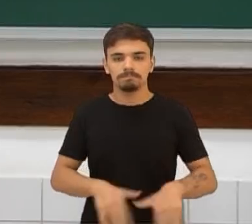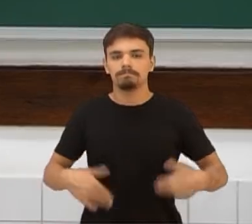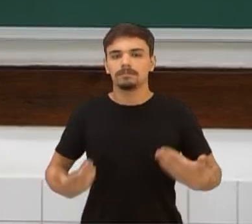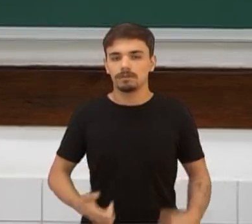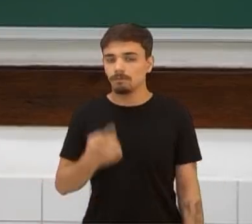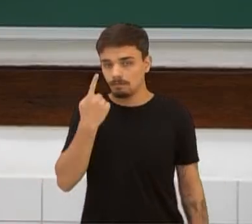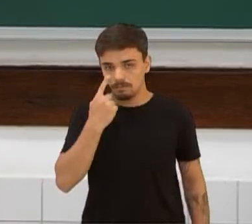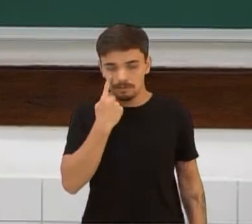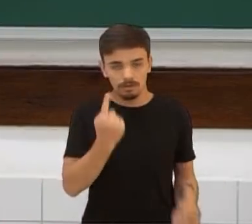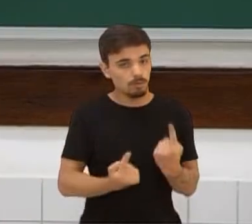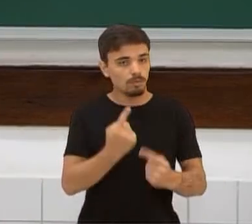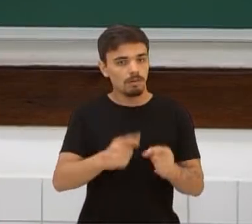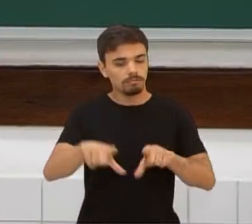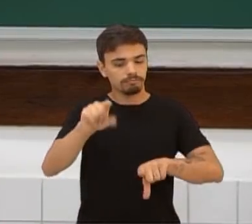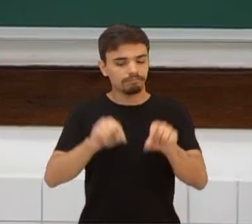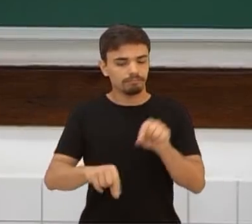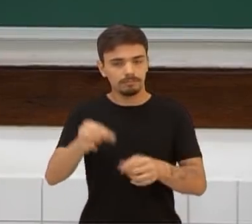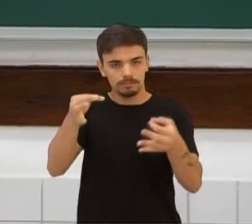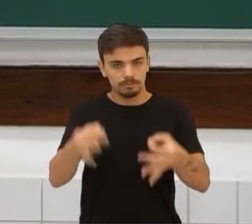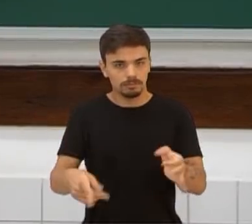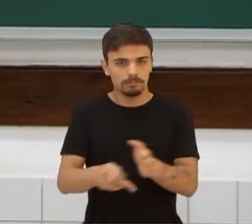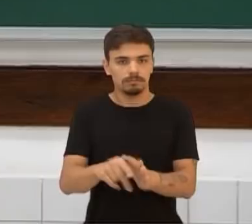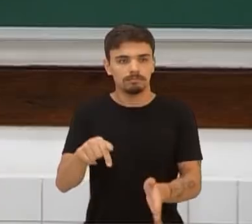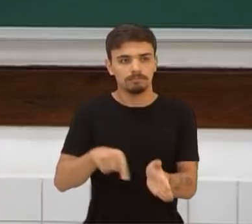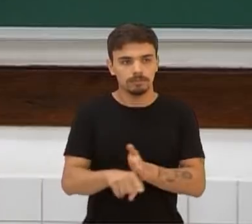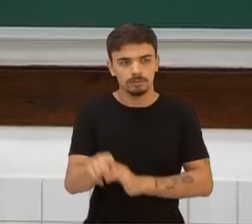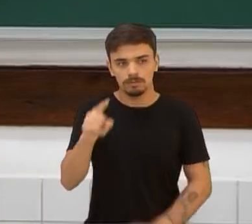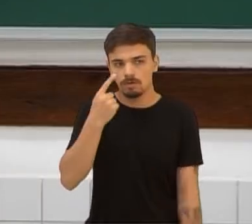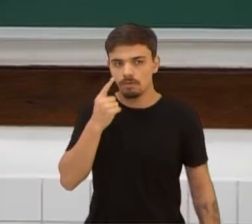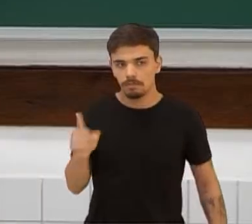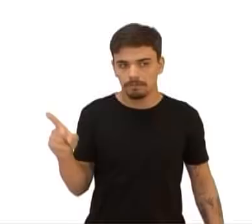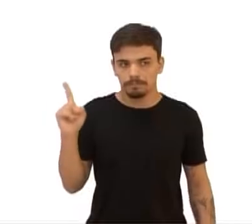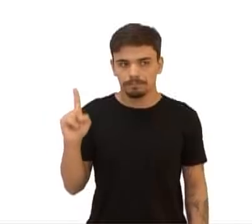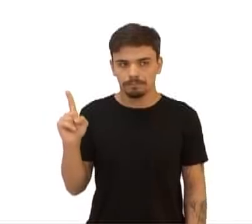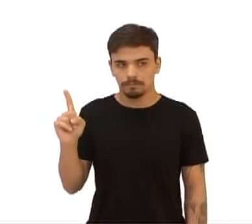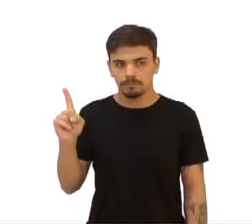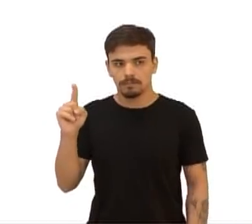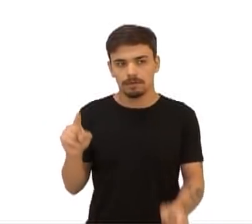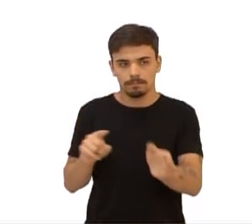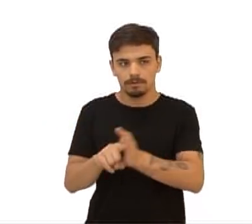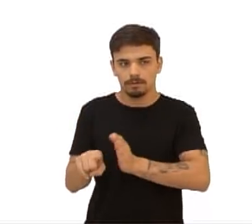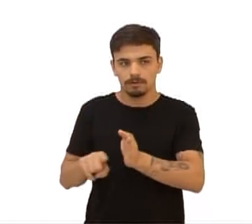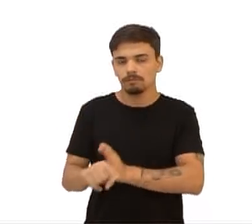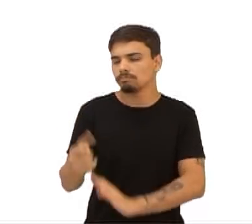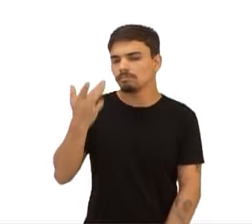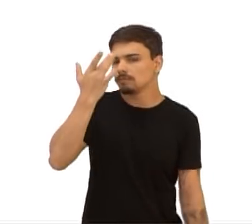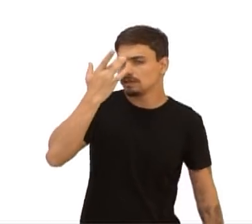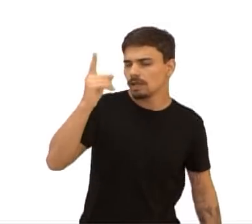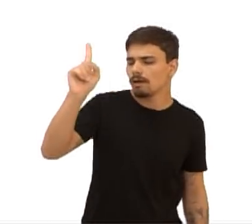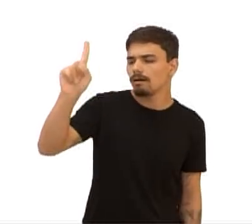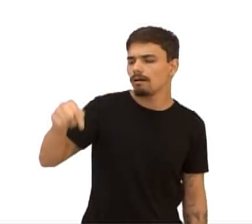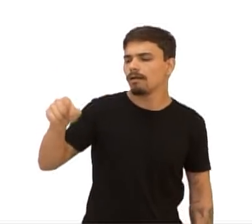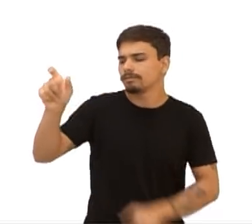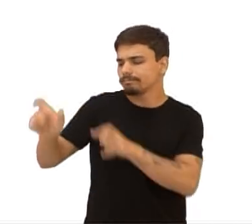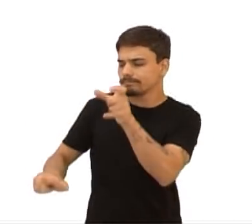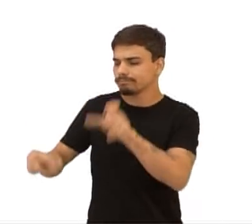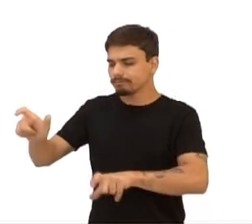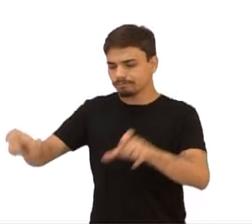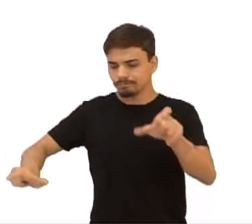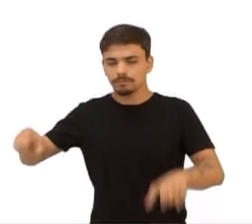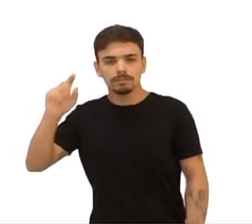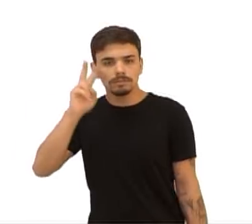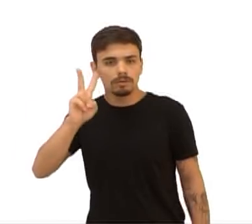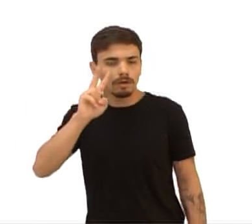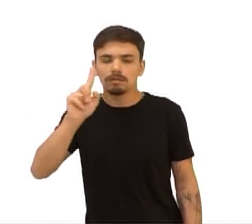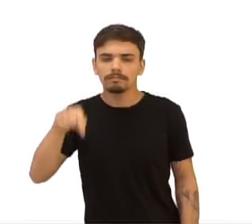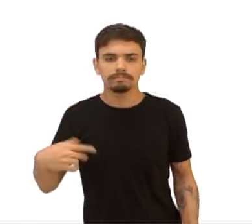Vamos ver qual é a alternativa correta do nosso quiz. Bom, a pergunta era: quem são os sujeitos